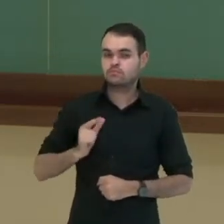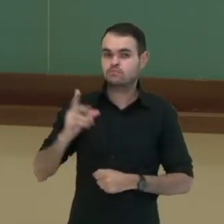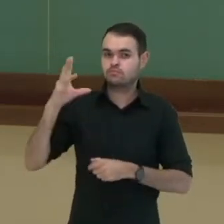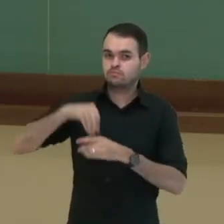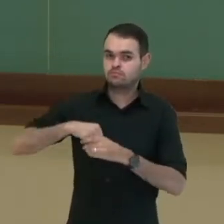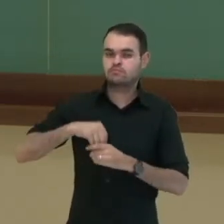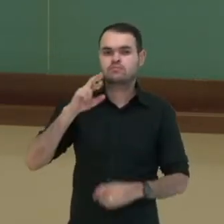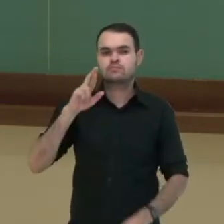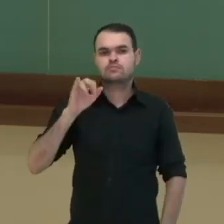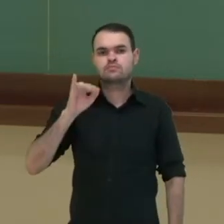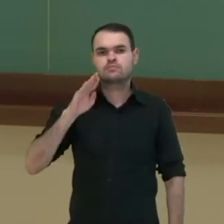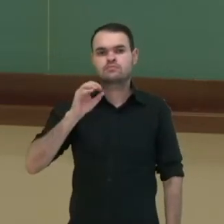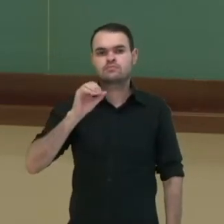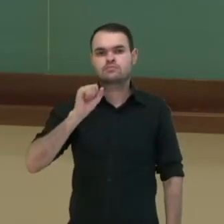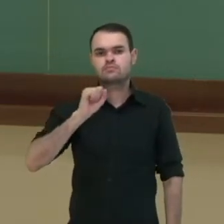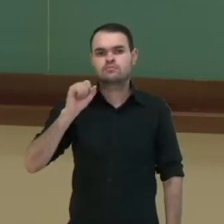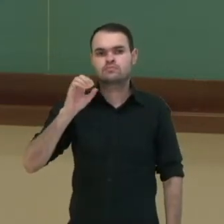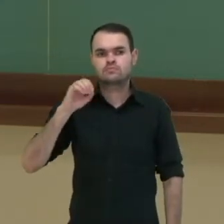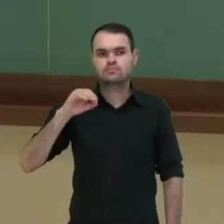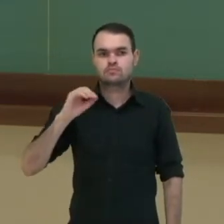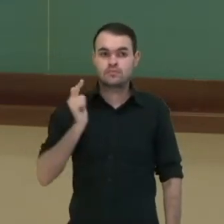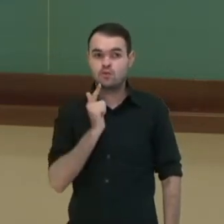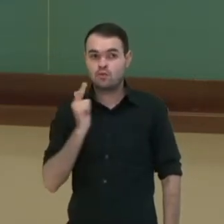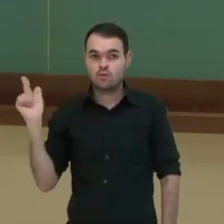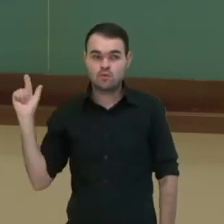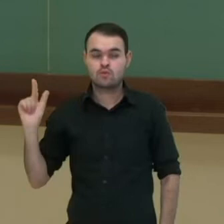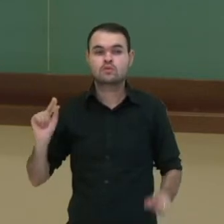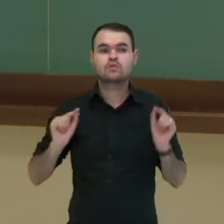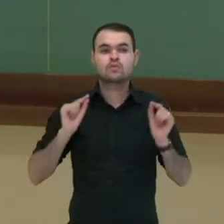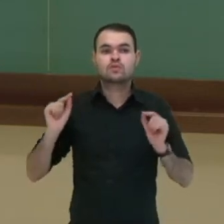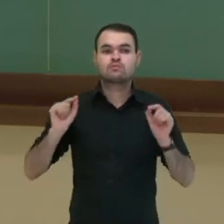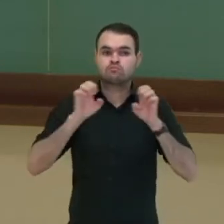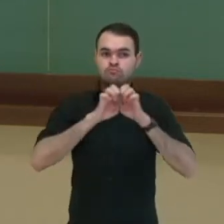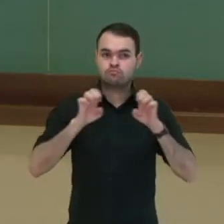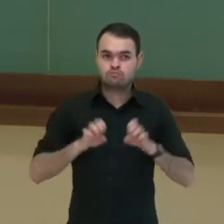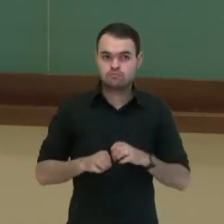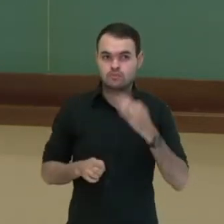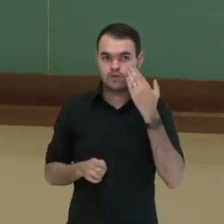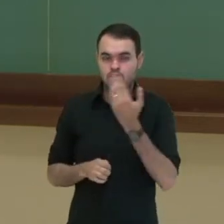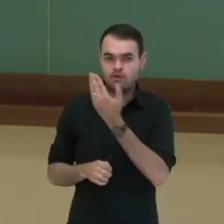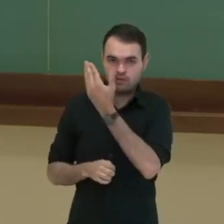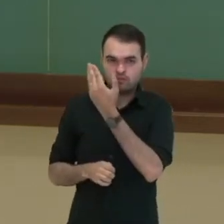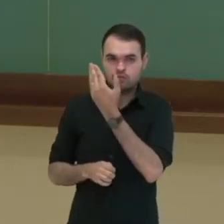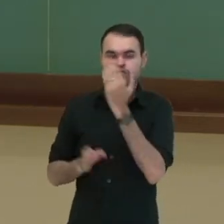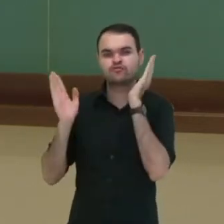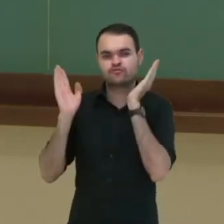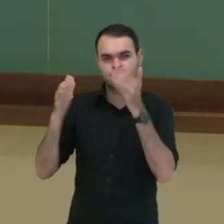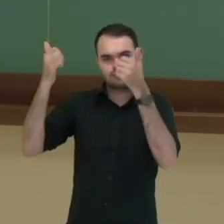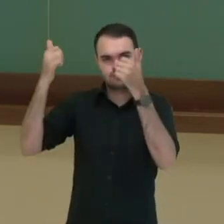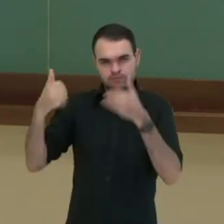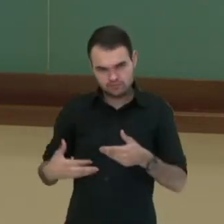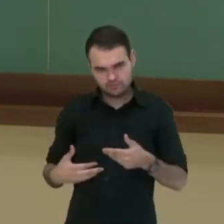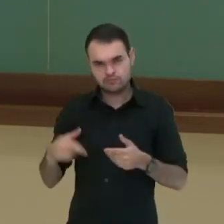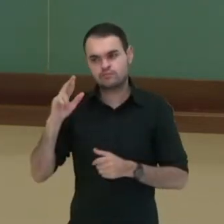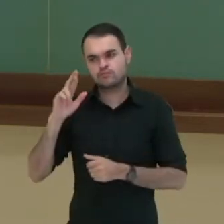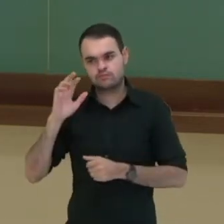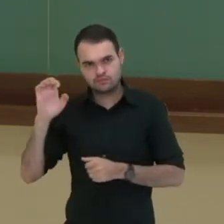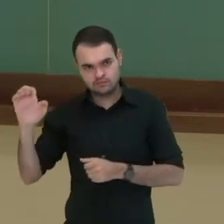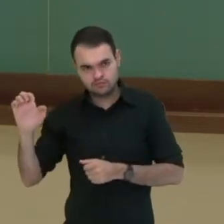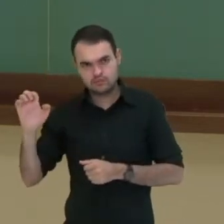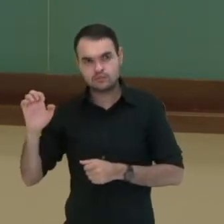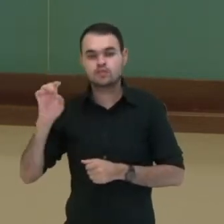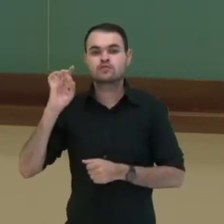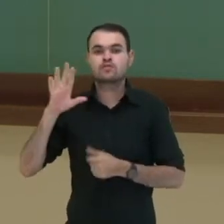ribossomos. Uma outra estrutura. Bom, aqui então, já falei para você aqui do retículo endoplasmático,